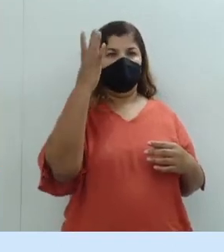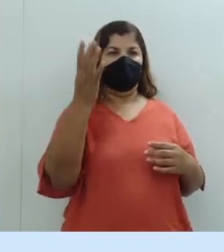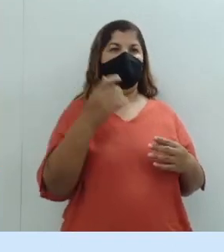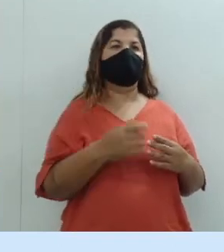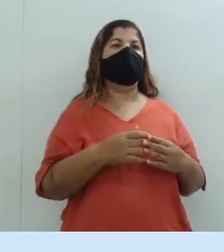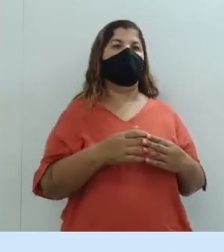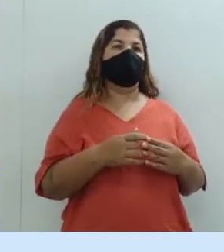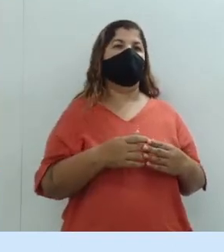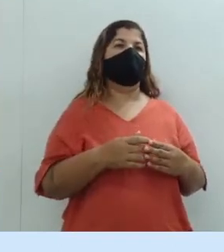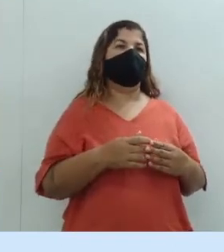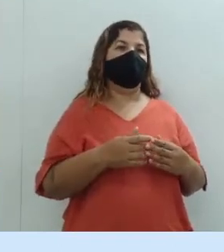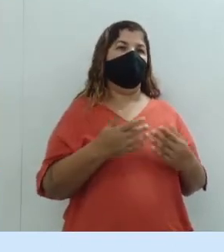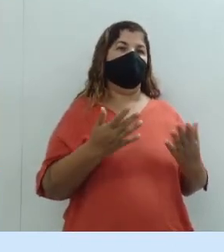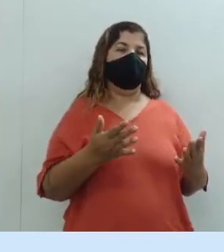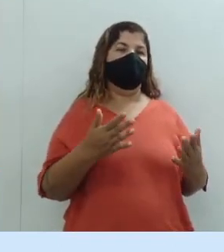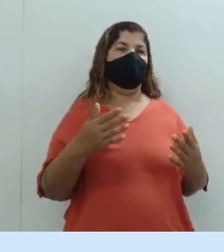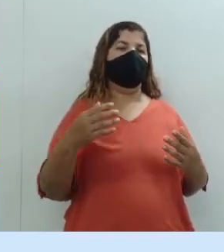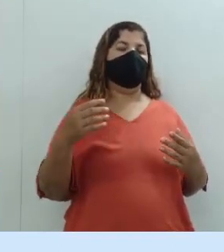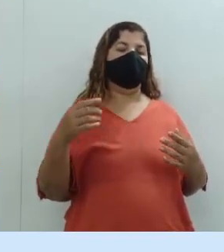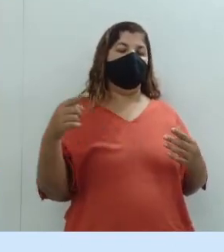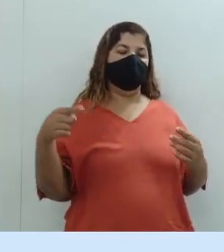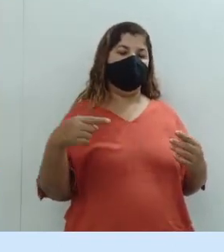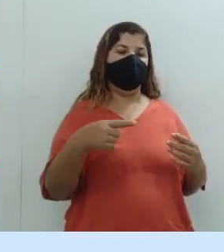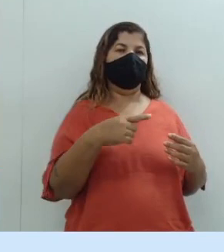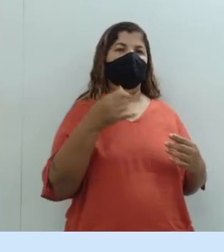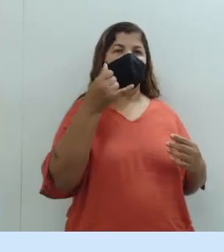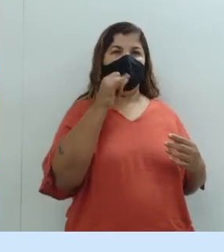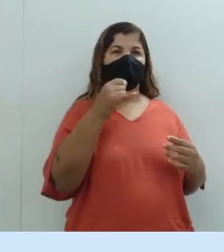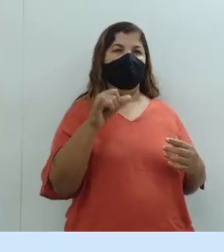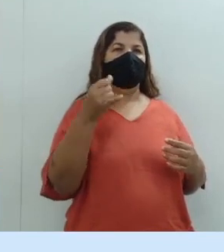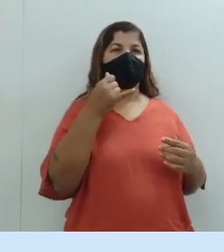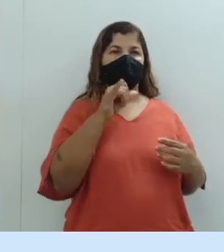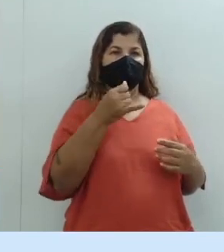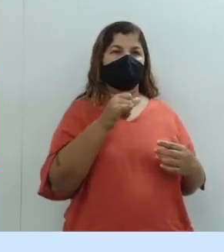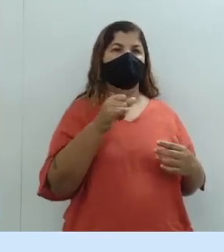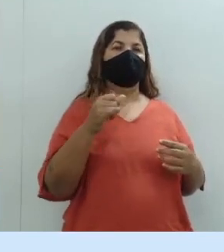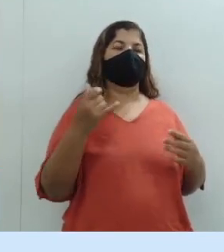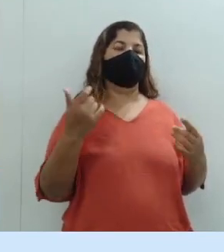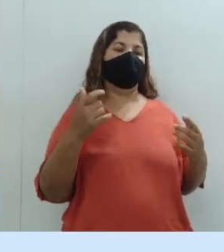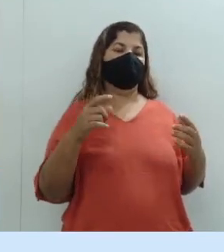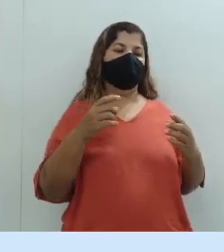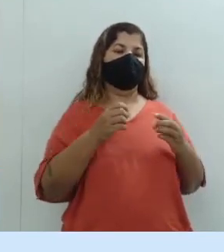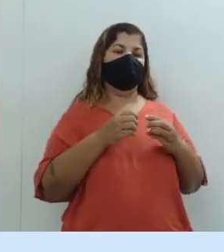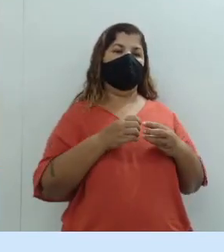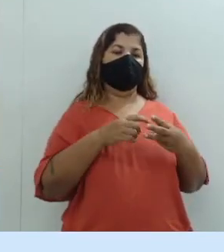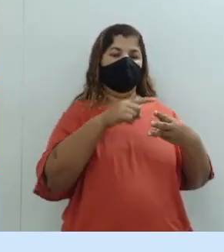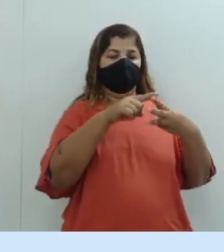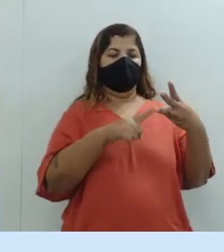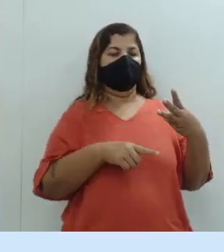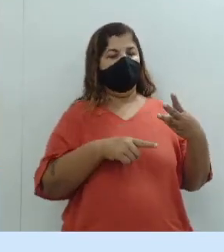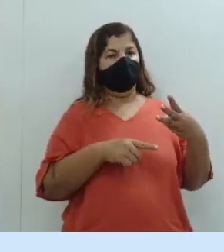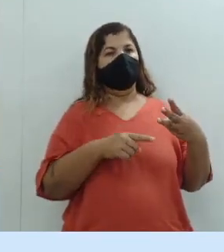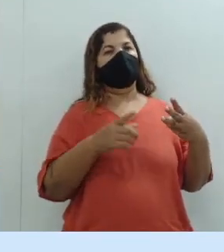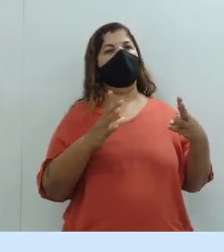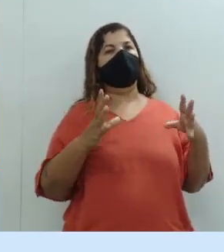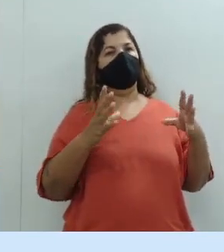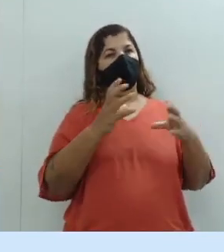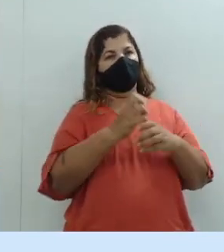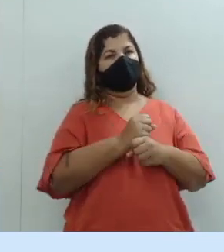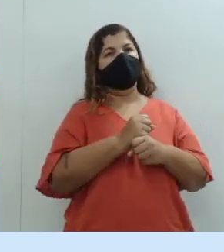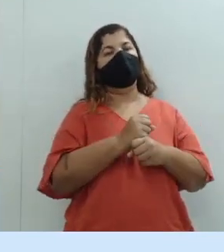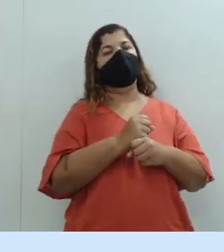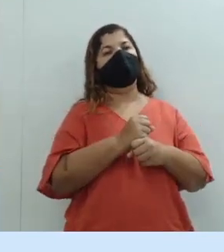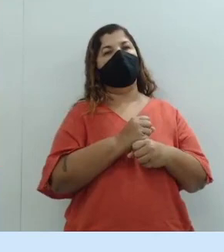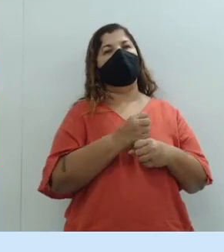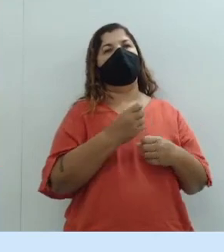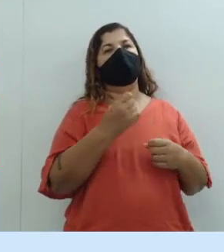caso aí, a corrente elétrica vai se dividir e depois essa corrente elétrica tem que se juntar, de maneira que a corrente elétrica total vai ser a soma